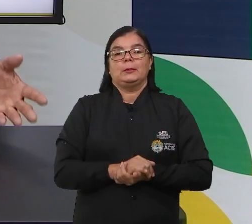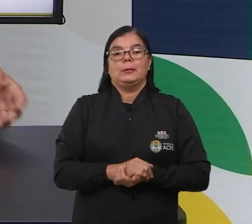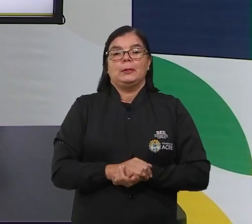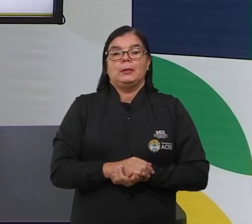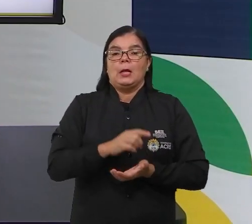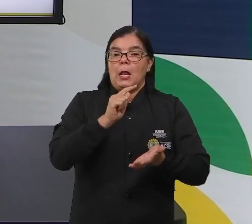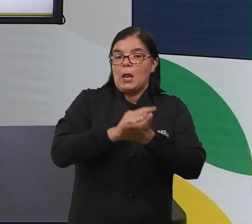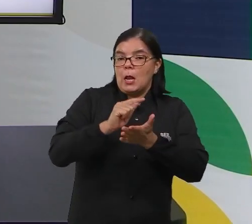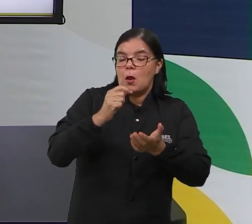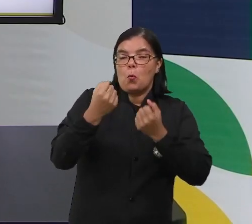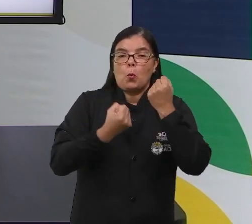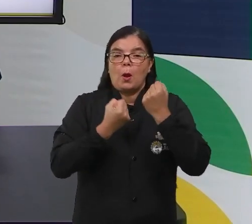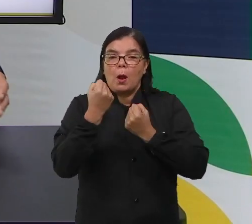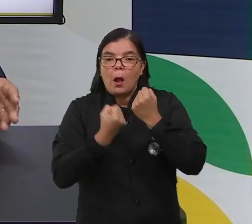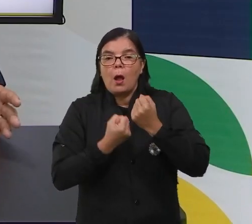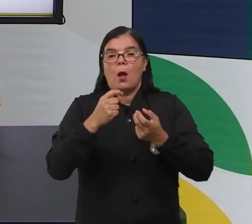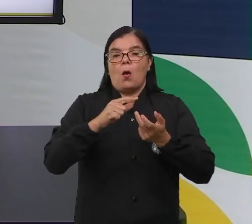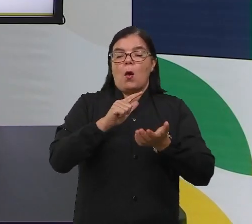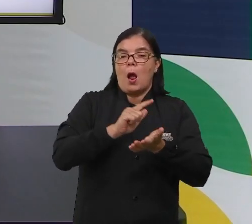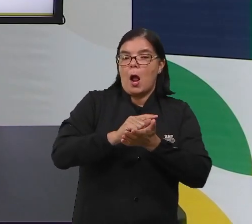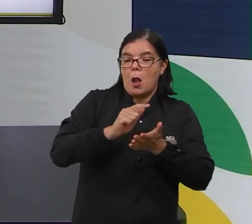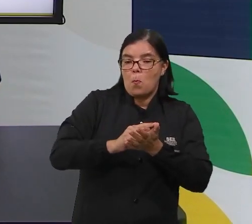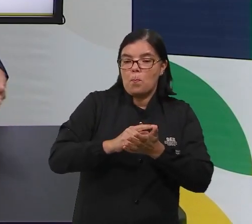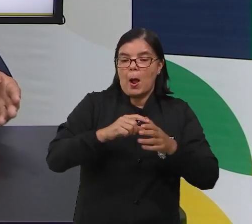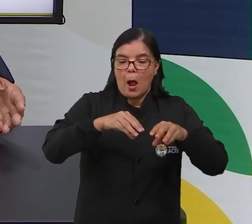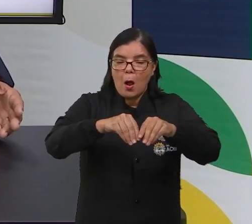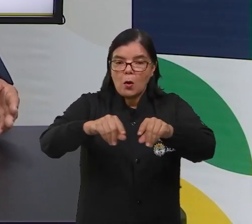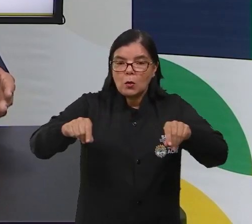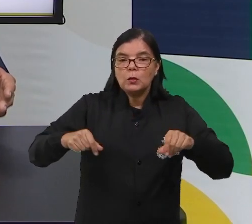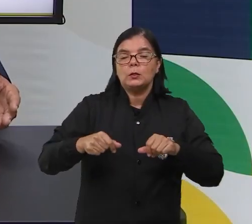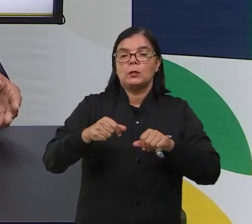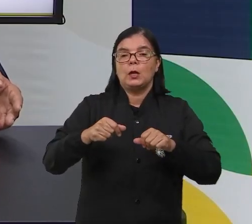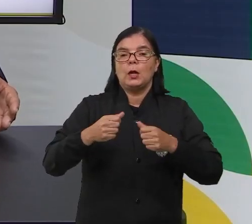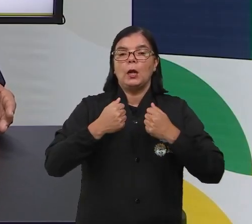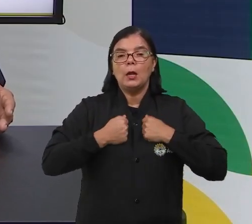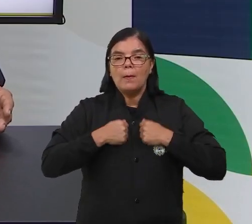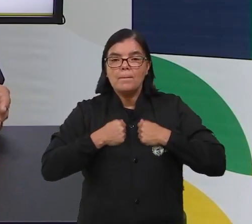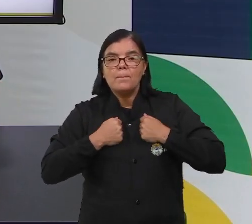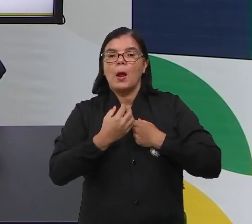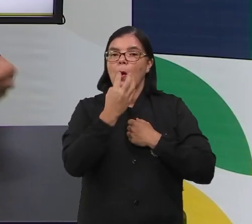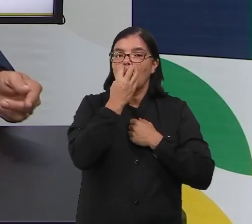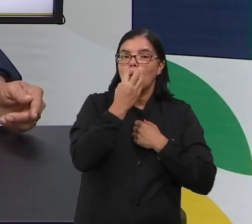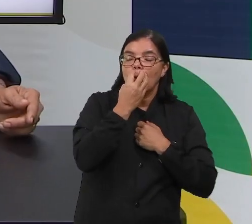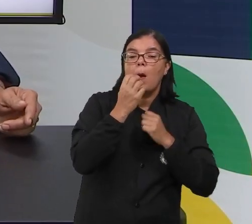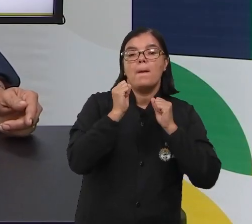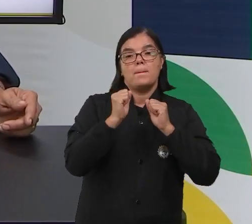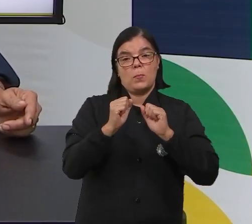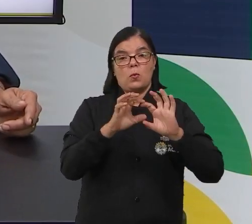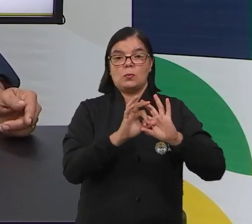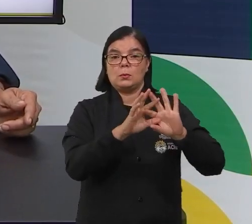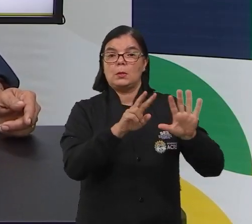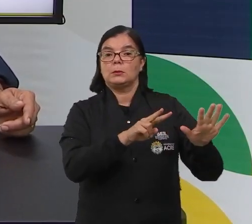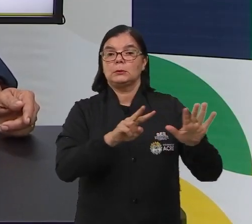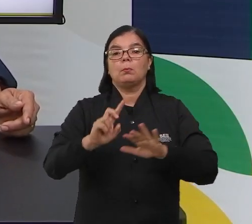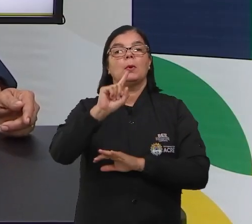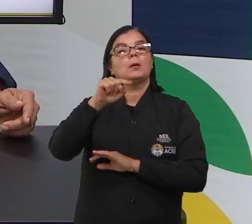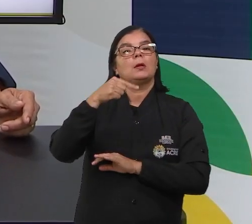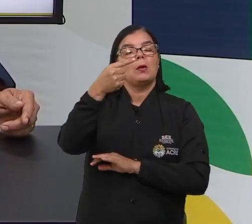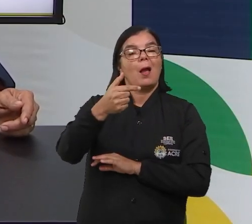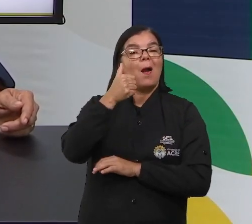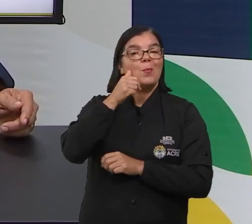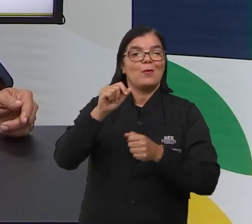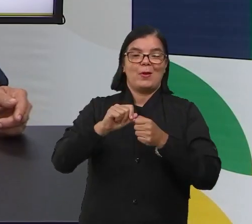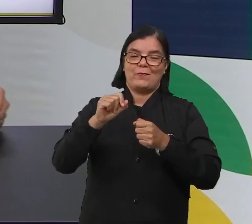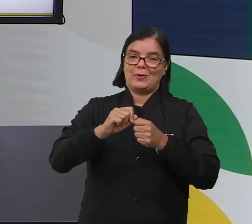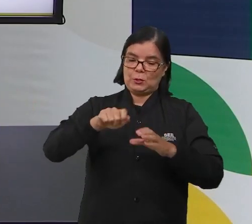uma limpeza no carro, arrumar o quintal, dar um banho no cachorro, pode deixar para a semana que vem. A mulher vai